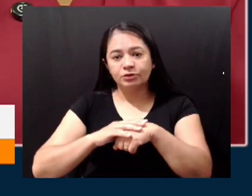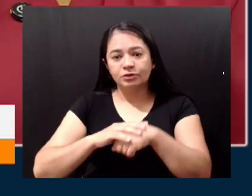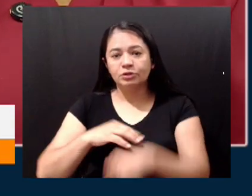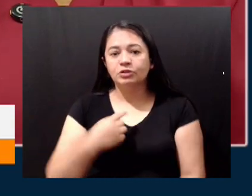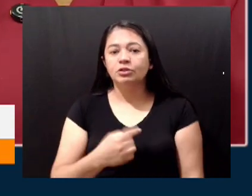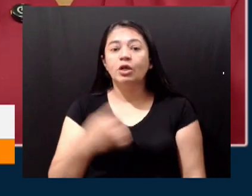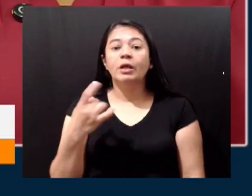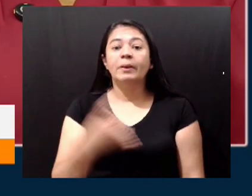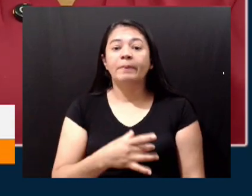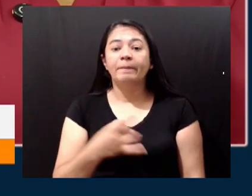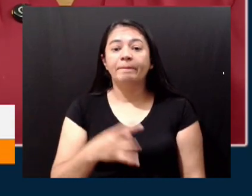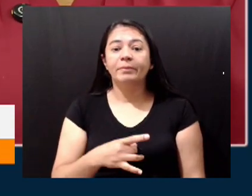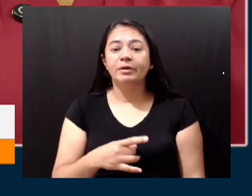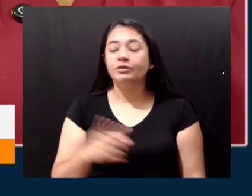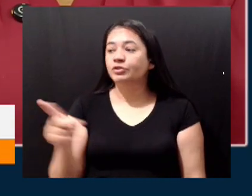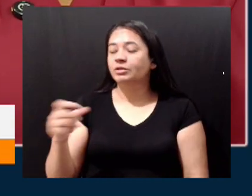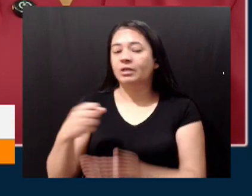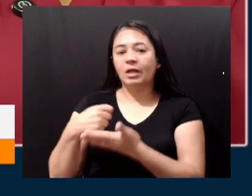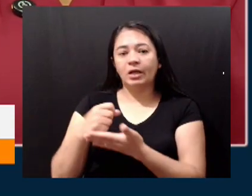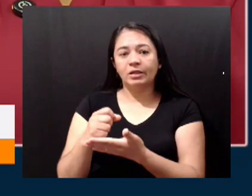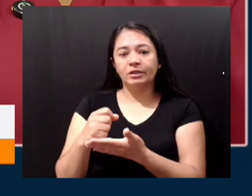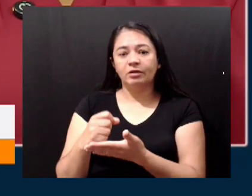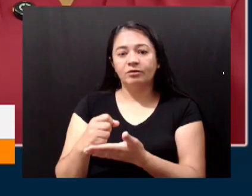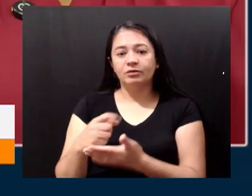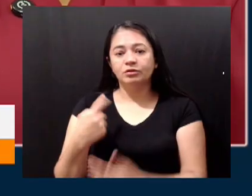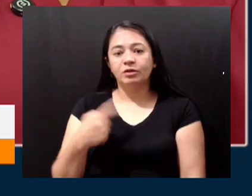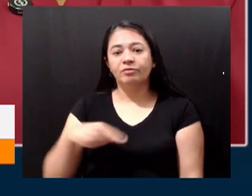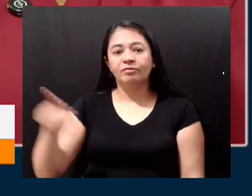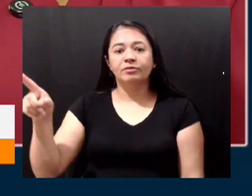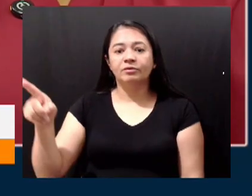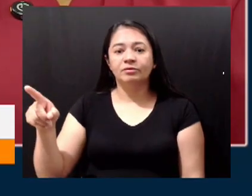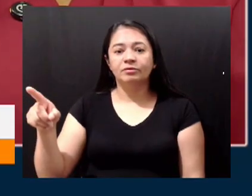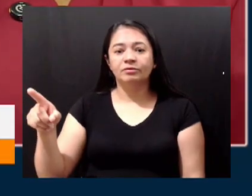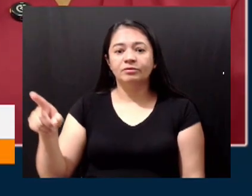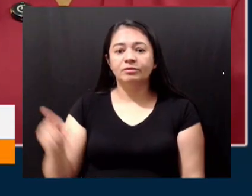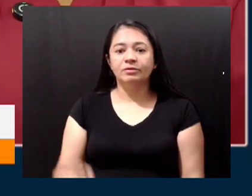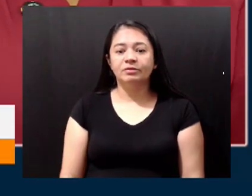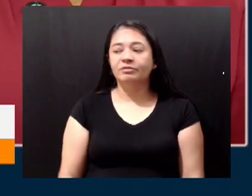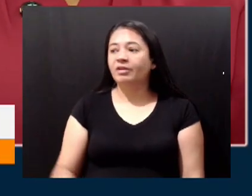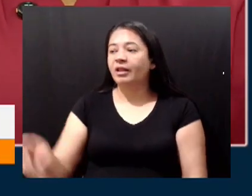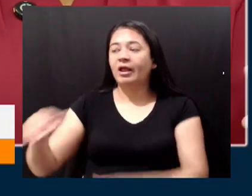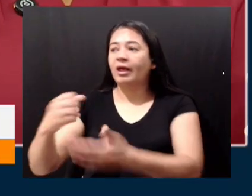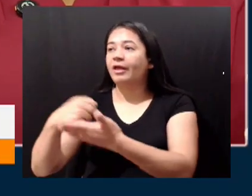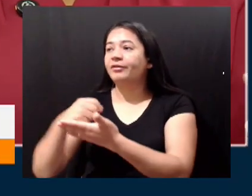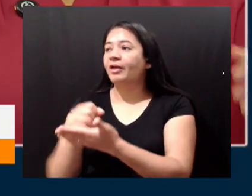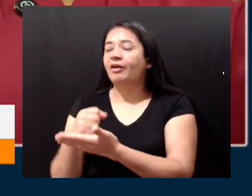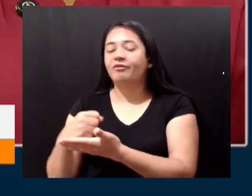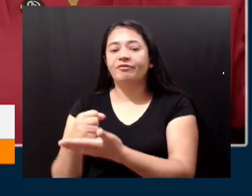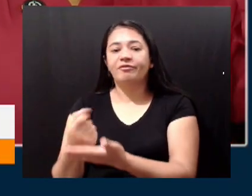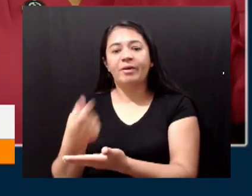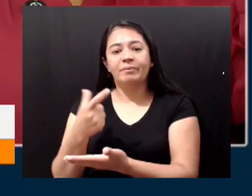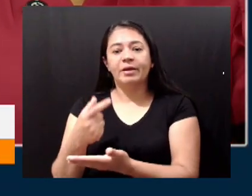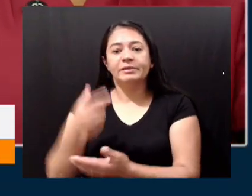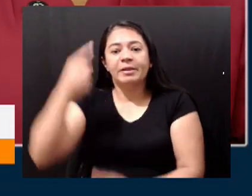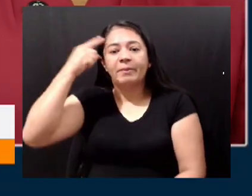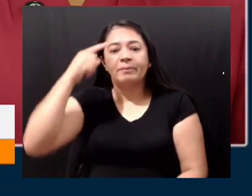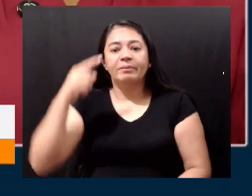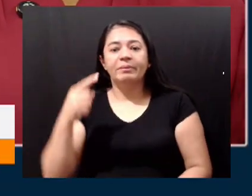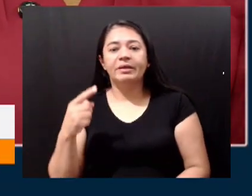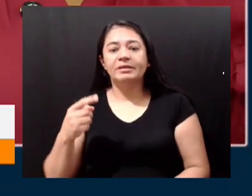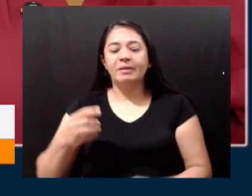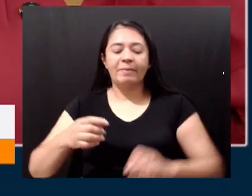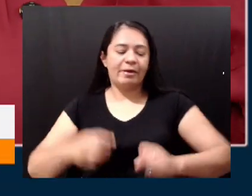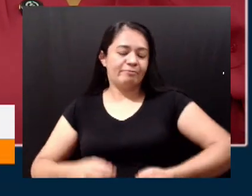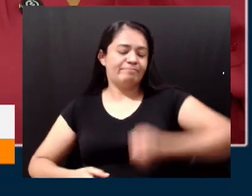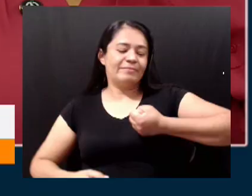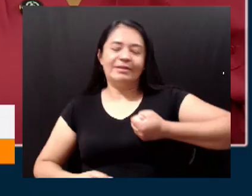na farmácia, igual a gente vai no hortifruti. Tipo assim, né, pega uma cestinha, e aí você vai na farmácia: "Ah, eu vou na